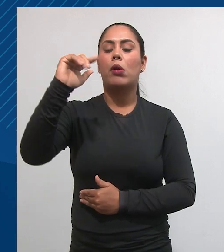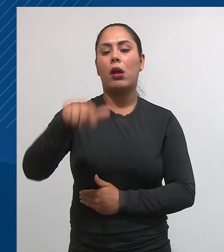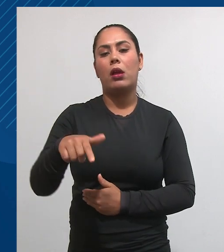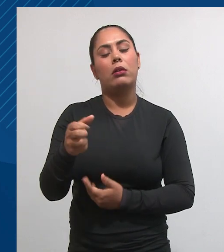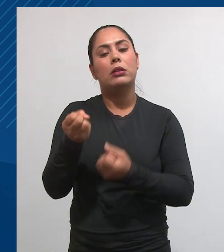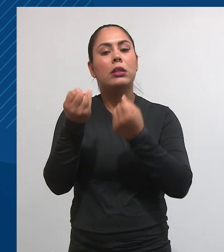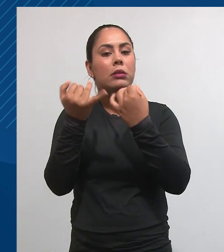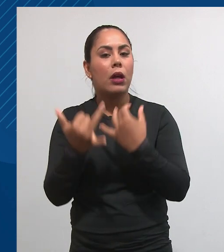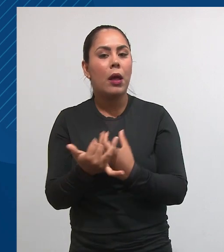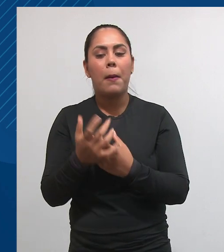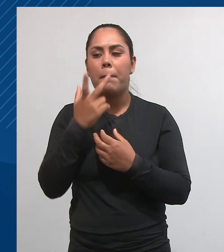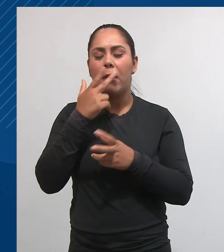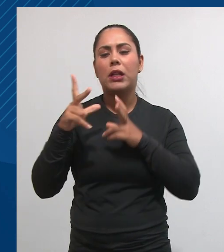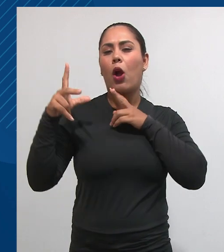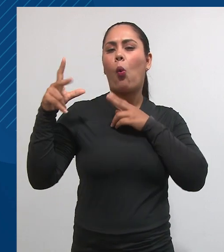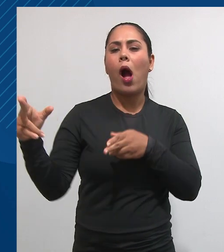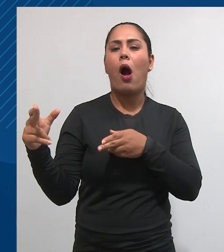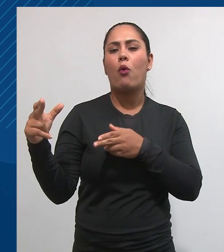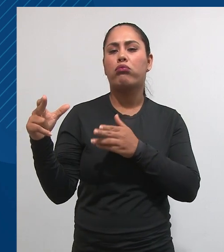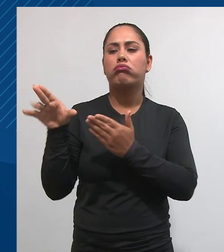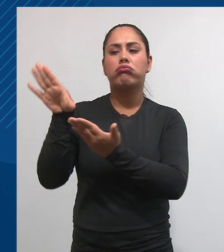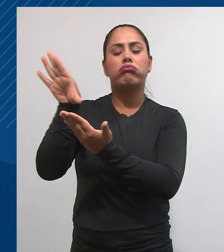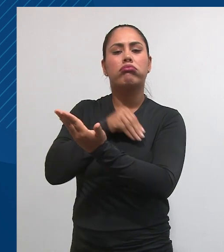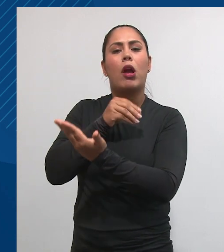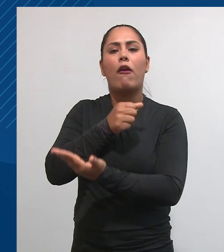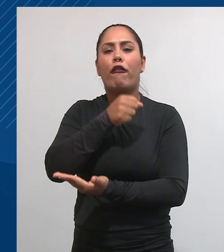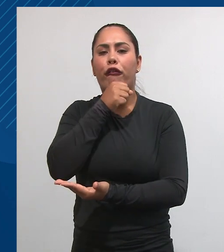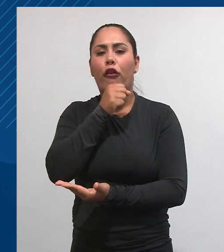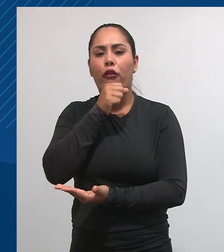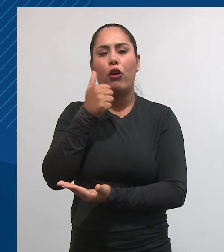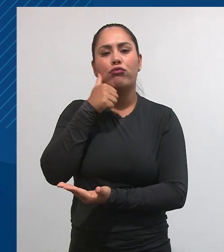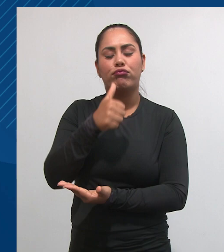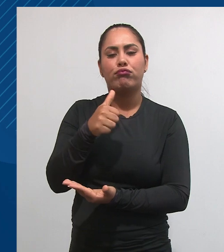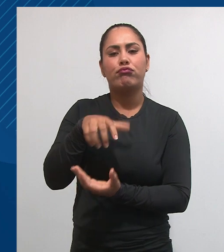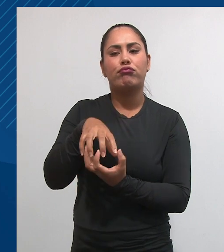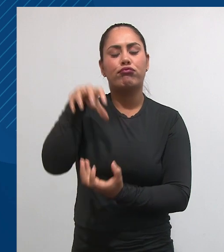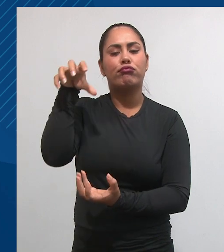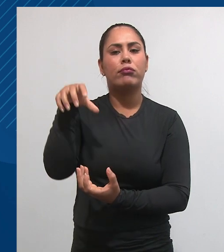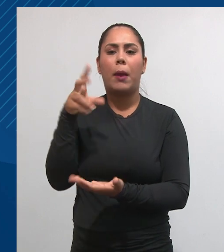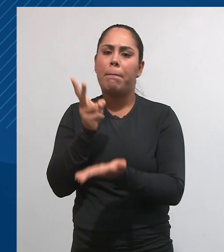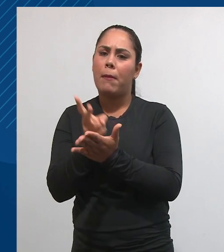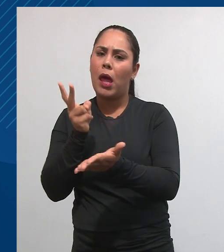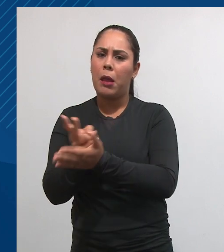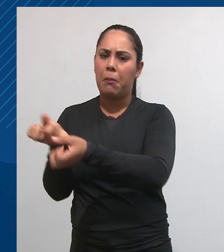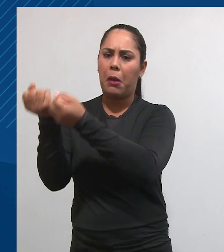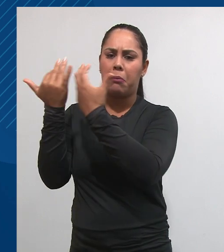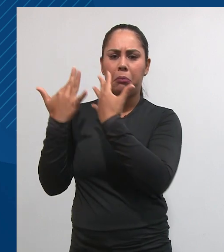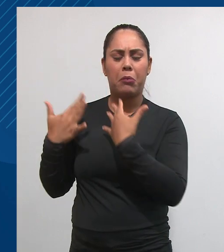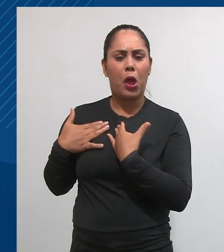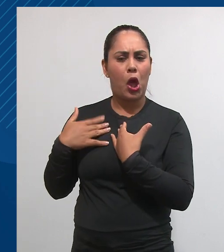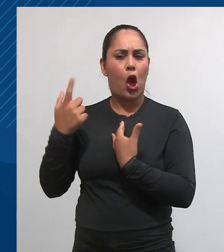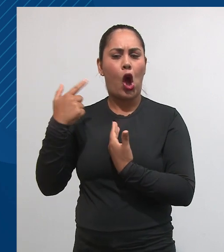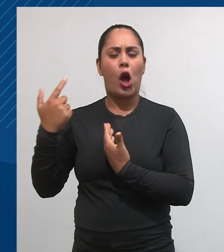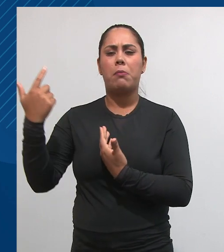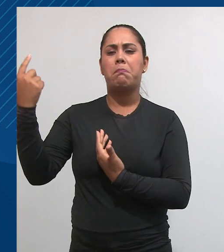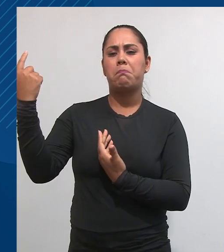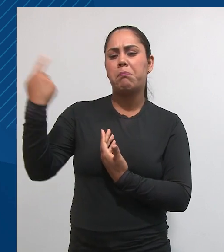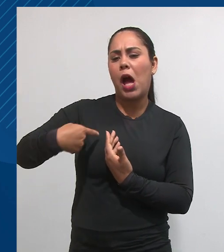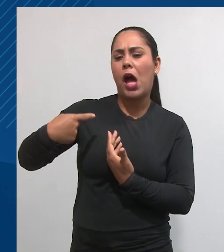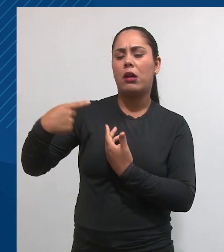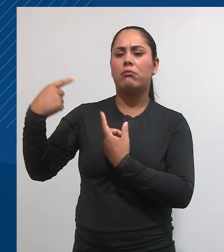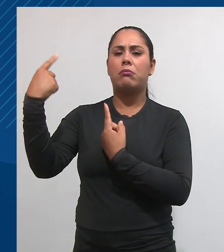eu sou a minha avó indígena. Mesmo que minha avó nunca tivesse falado para mim, minha filha,